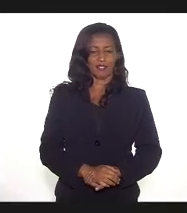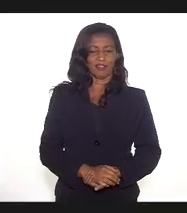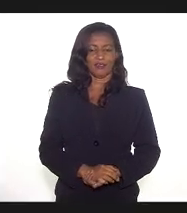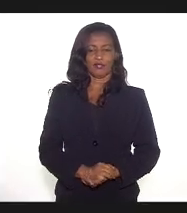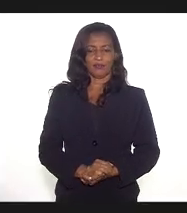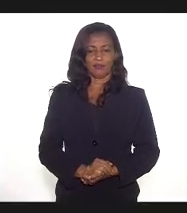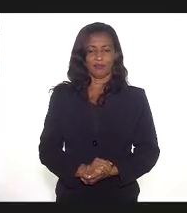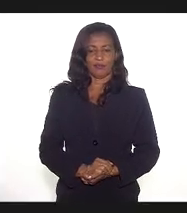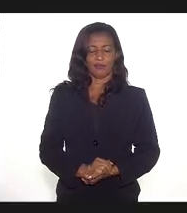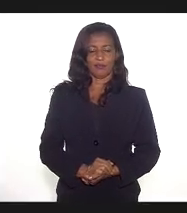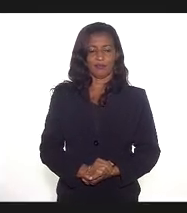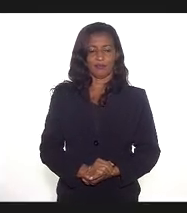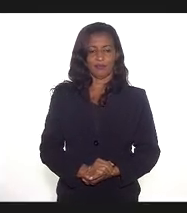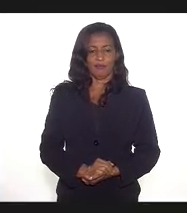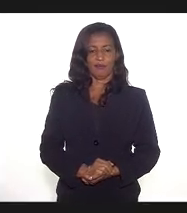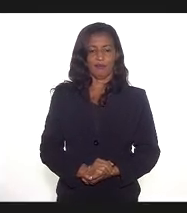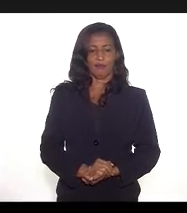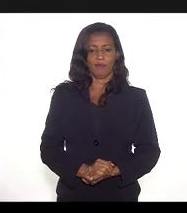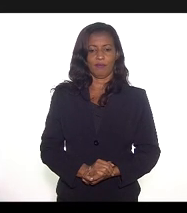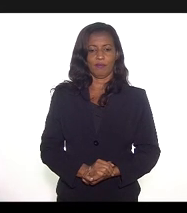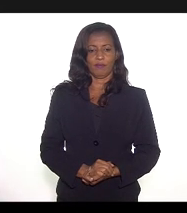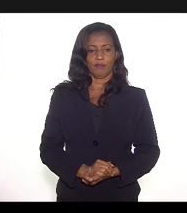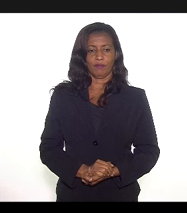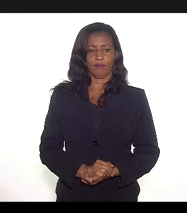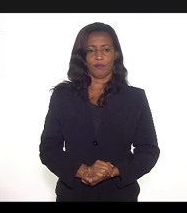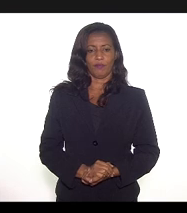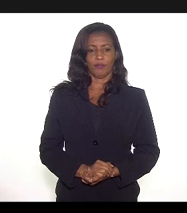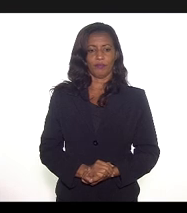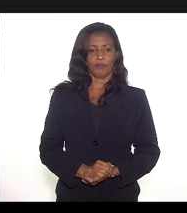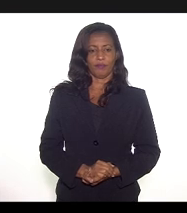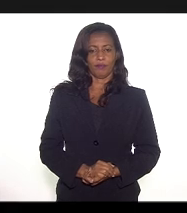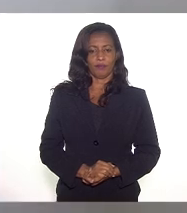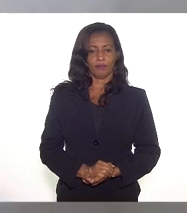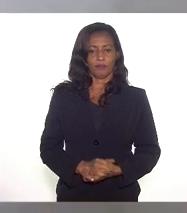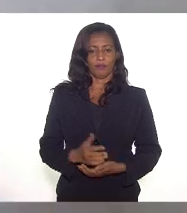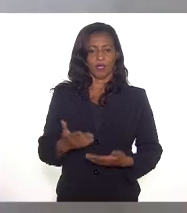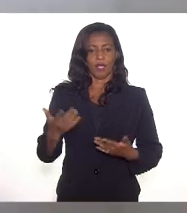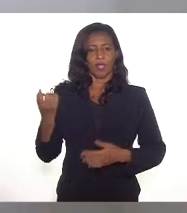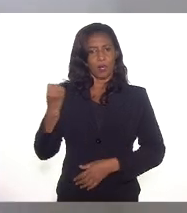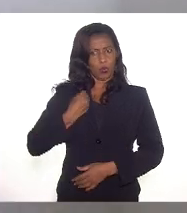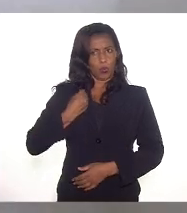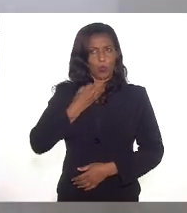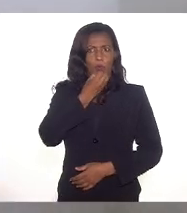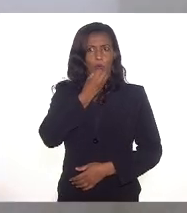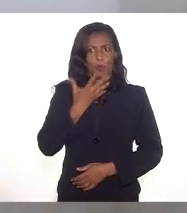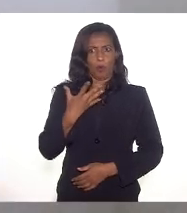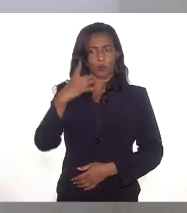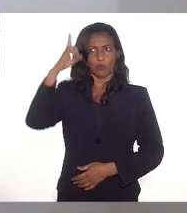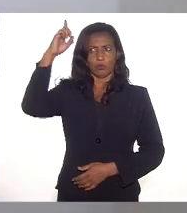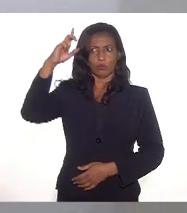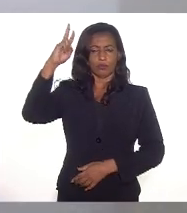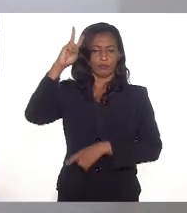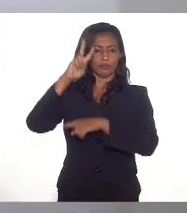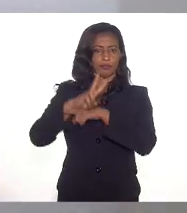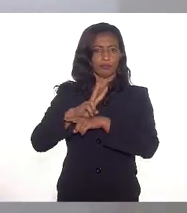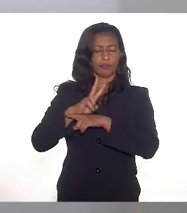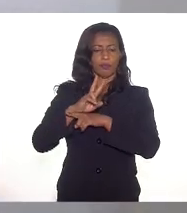junto. Valeu. Então, vamos chamar lá. Havendo o número legal e sob a proteção de